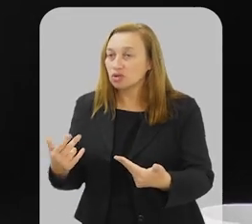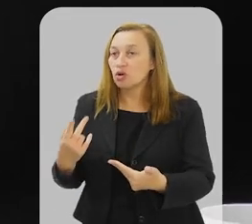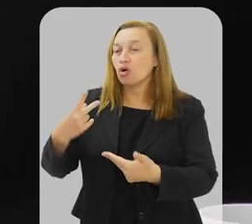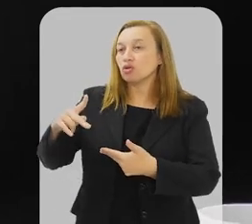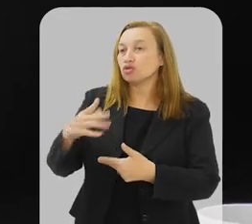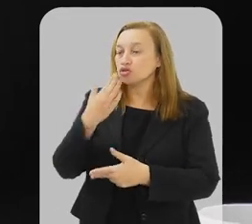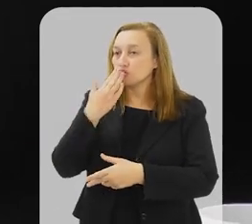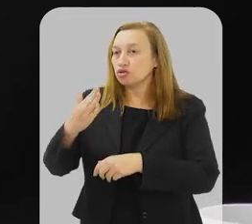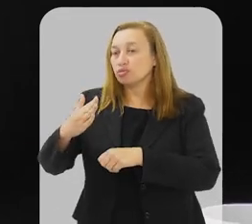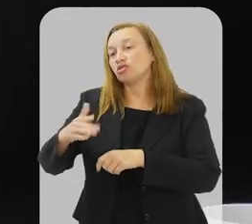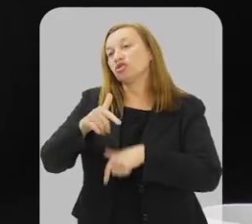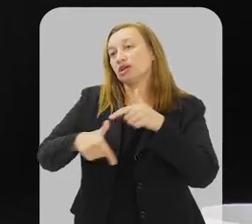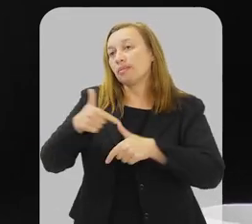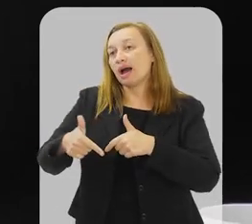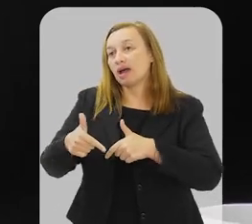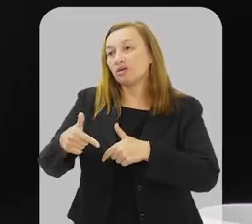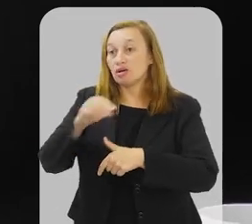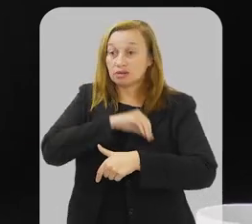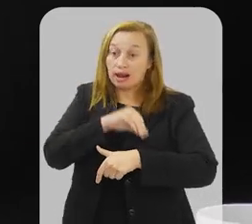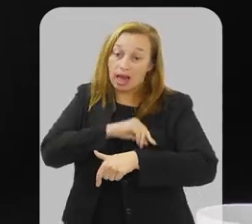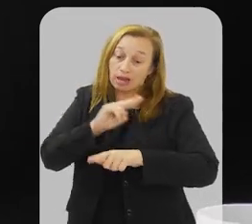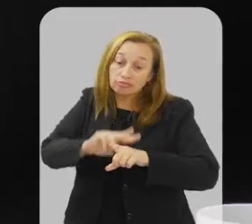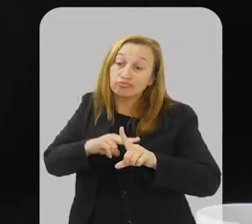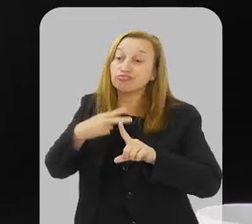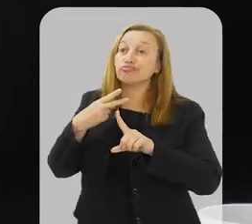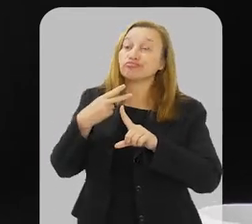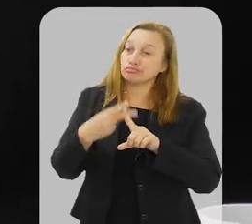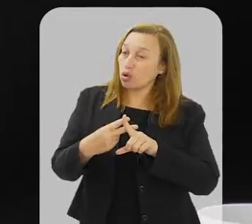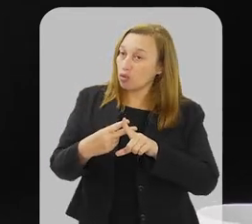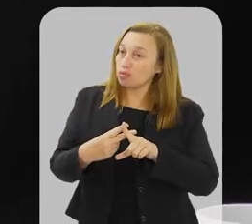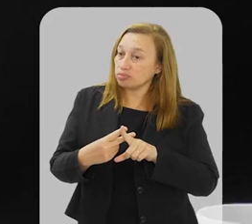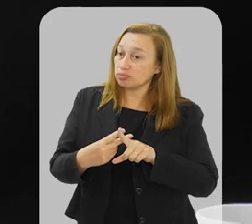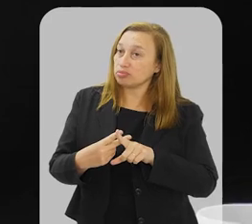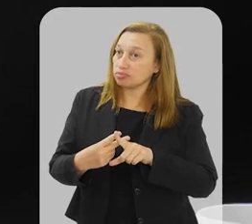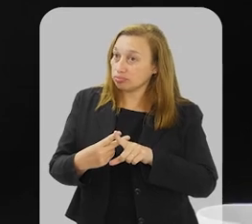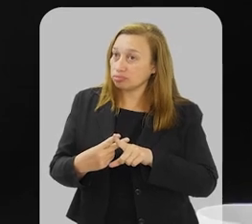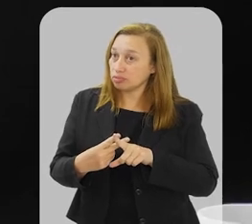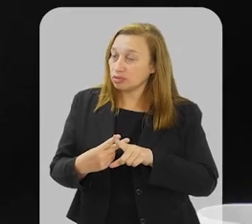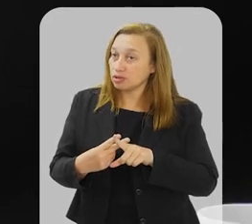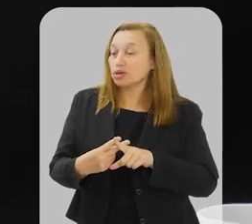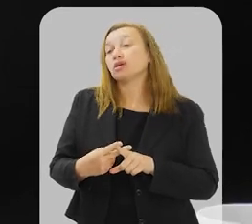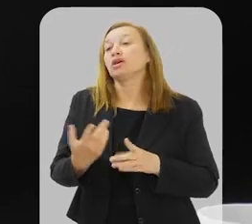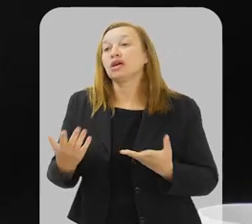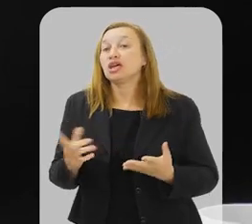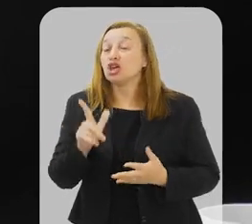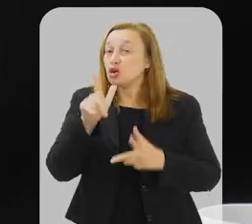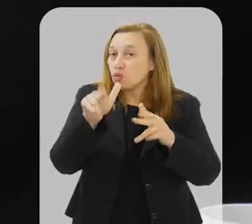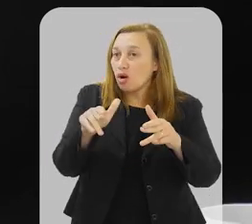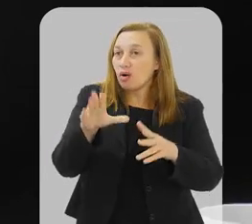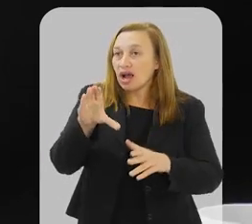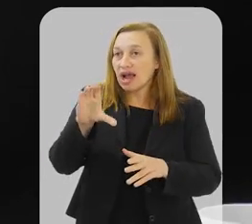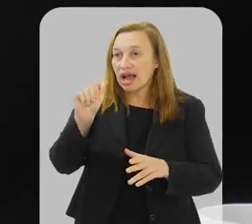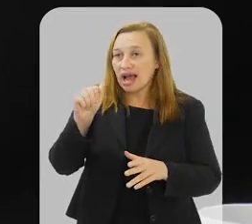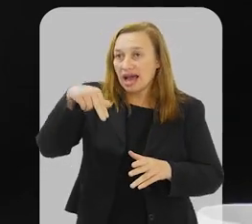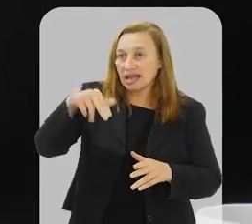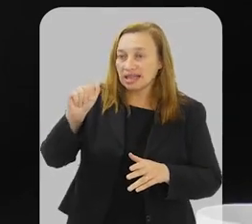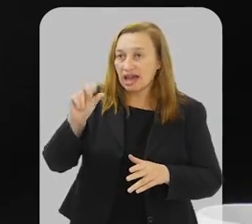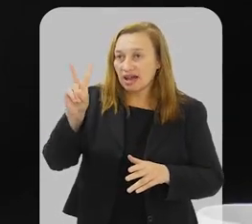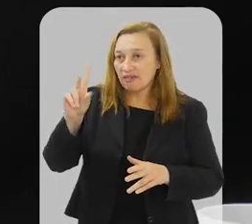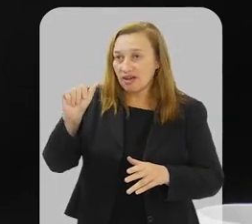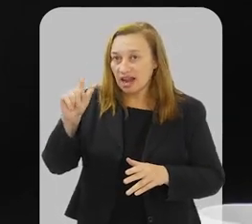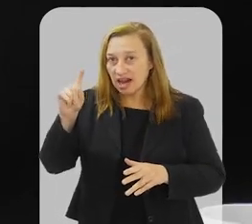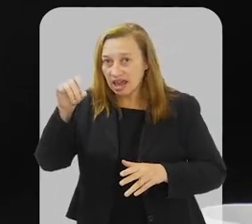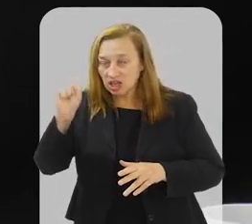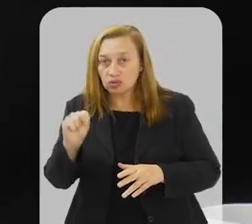se a gente tem ela ganha 10 vezes mais do que o profissional aqui que faz essa função no Brasil como como carnavalesco por exemplo ele é